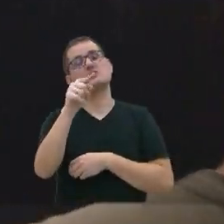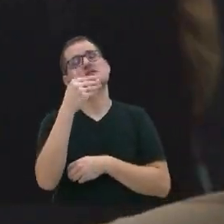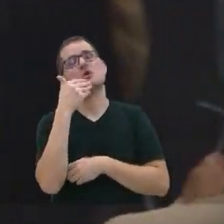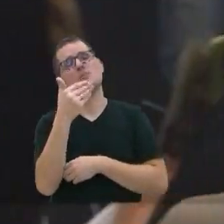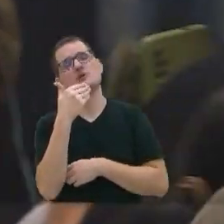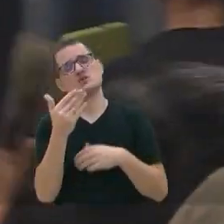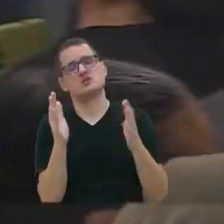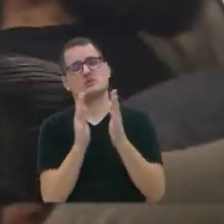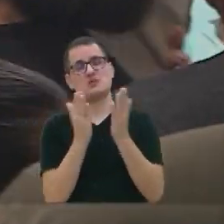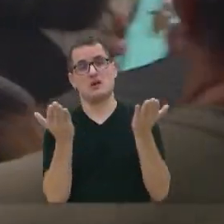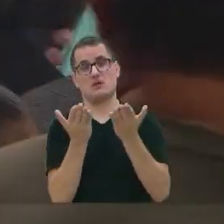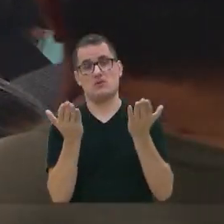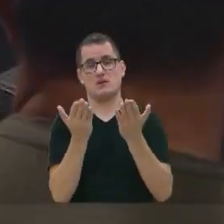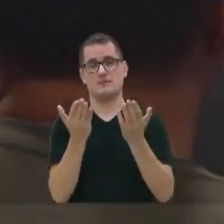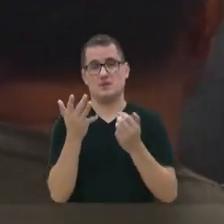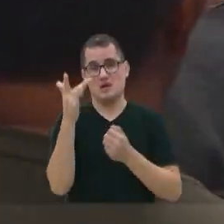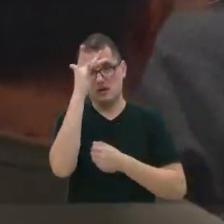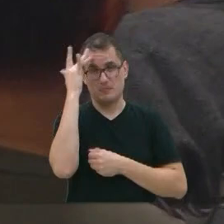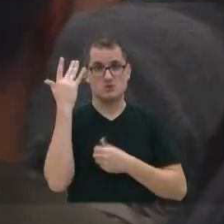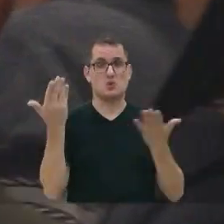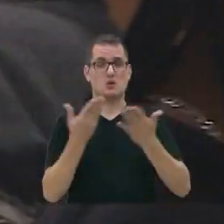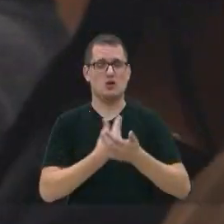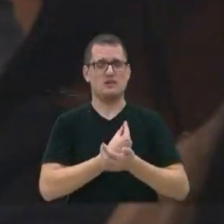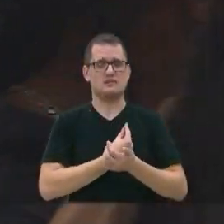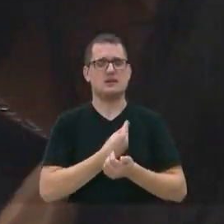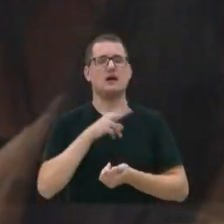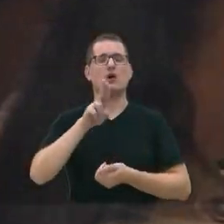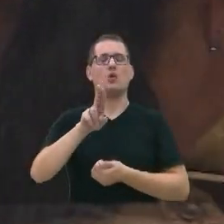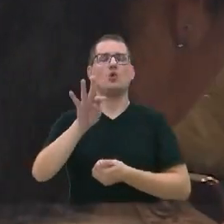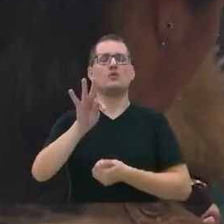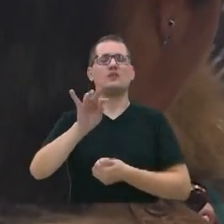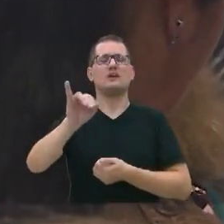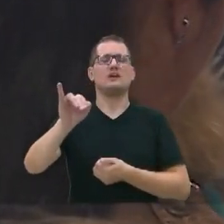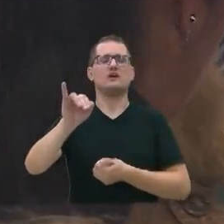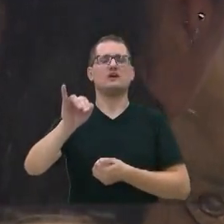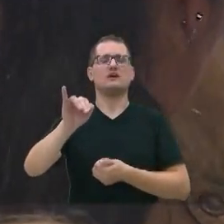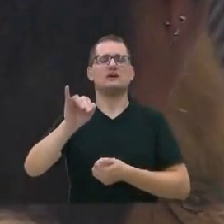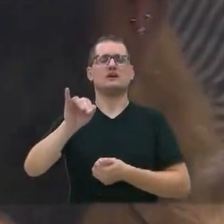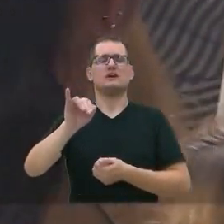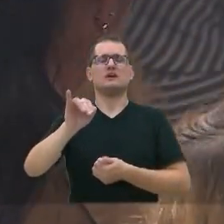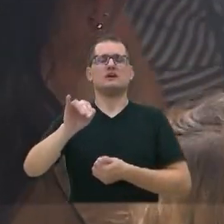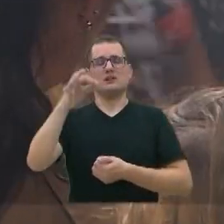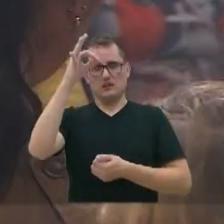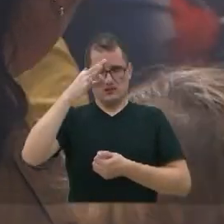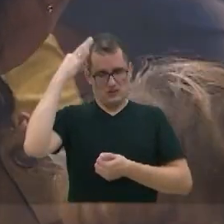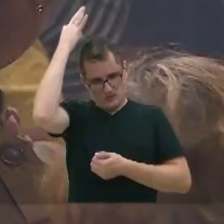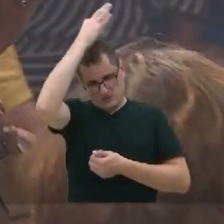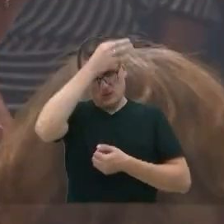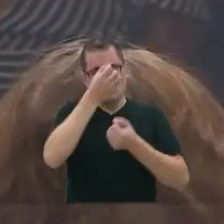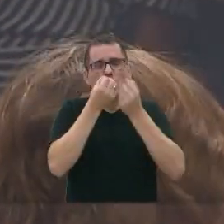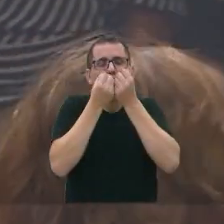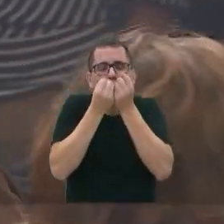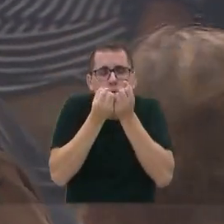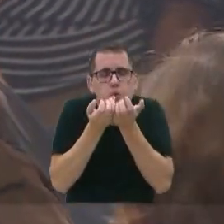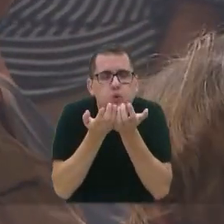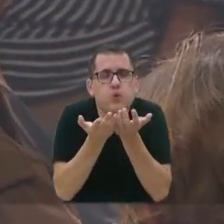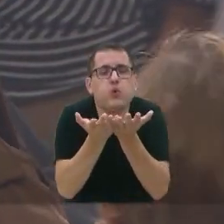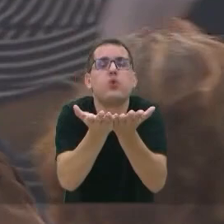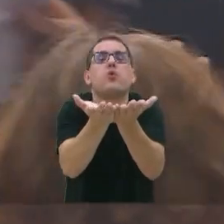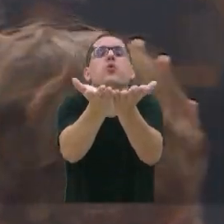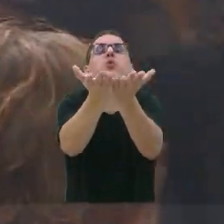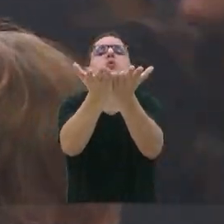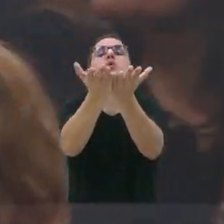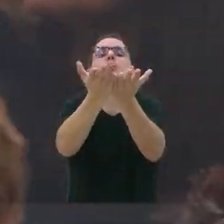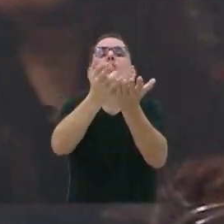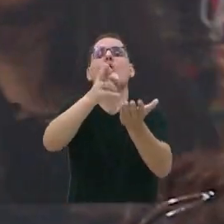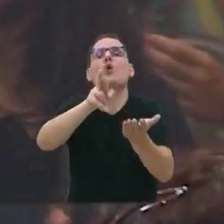Essa criança que está na UTI recebe agora o sopro do Espírito Santo, o ruar de